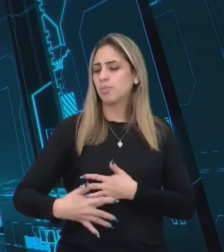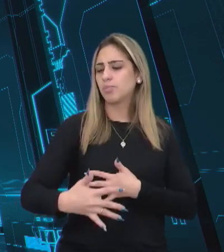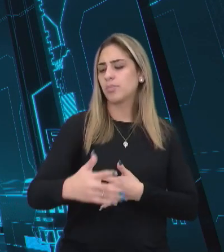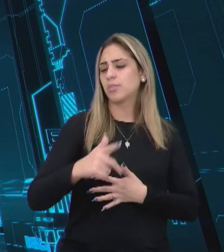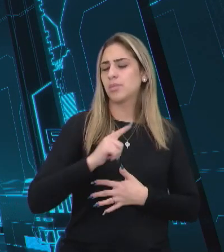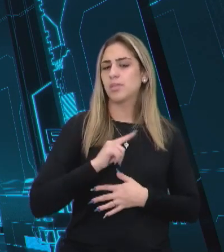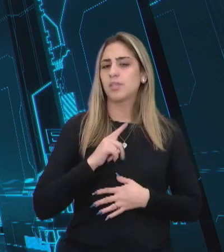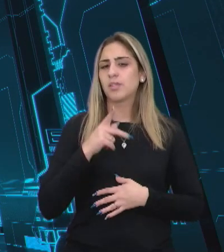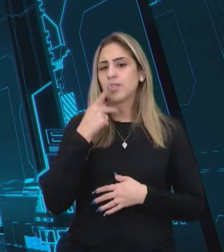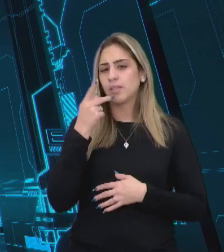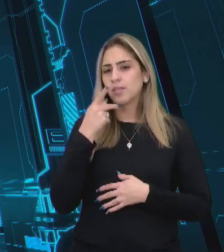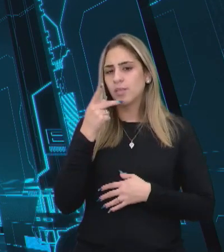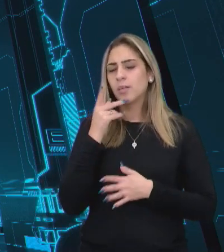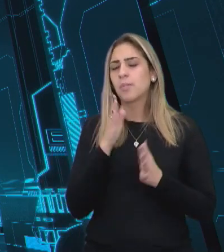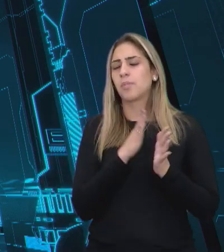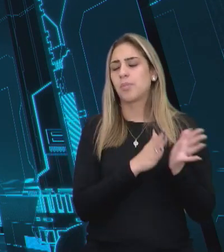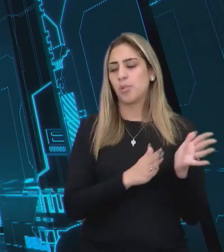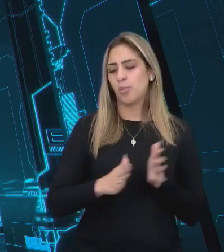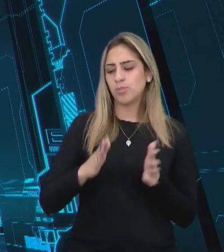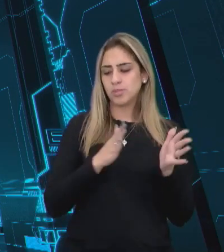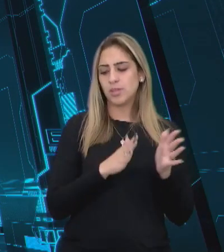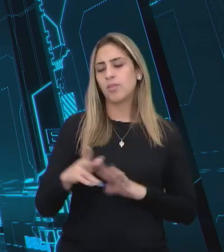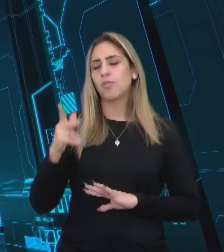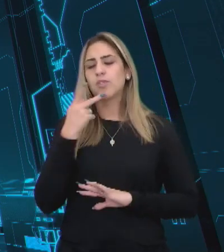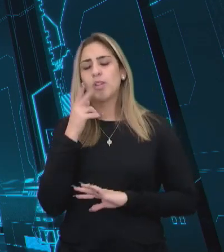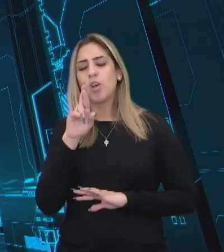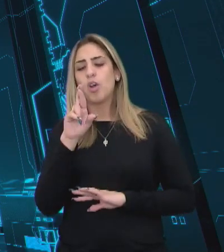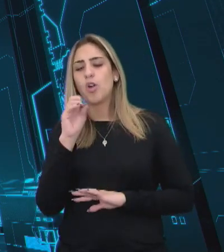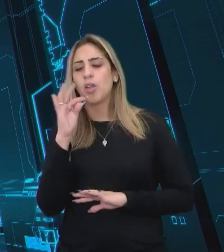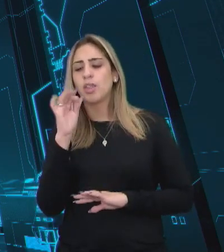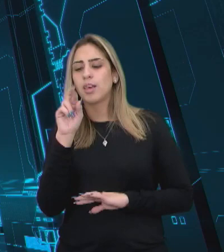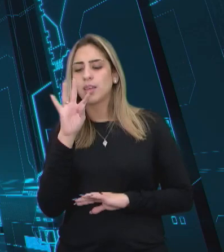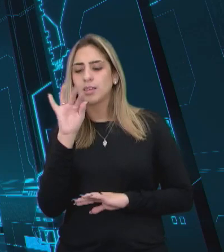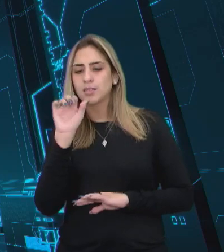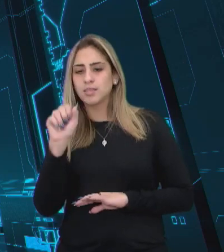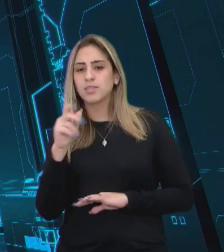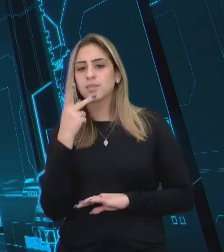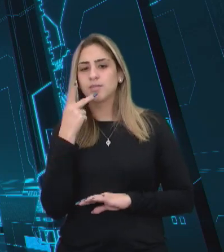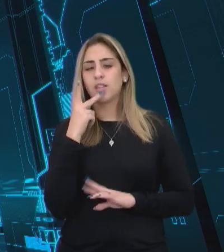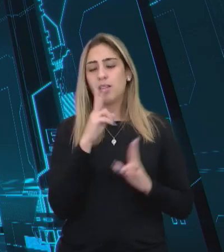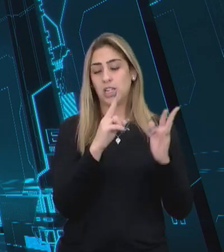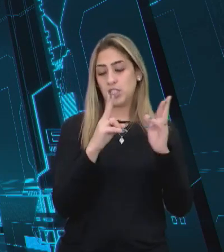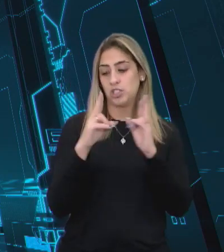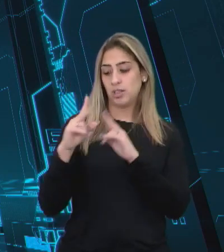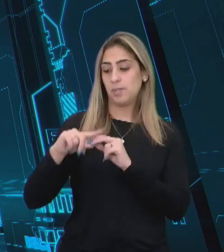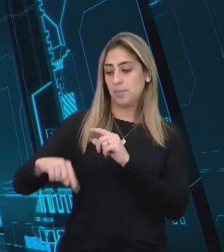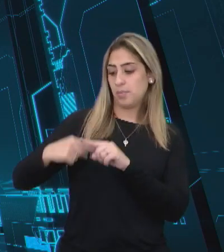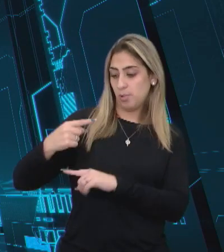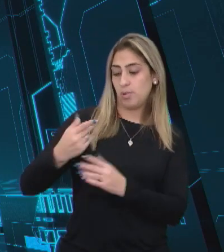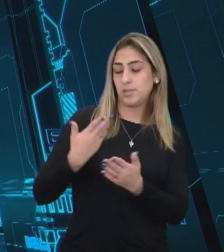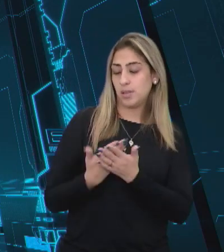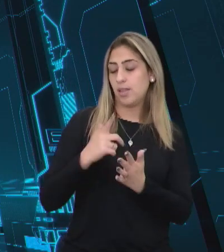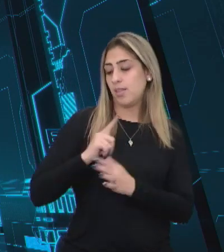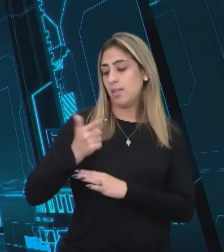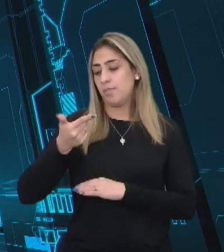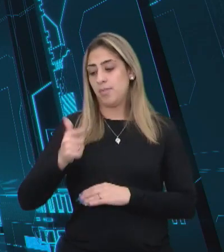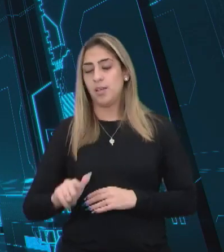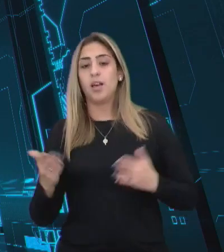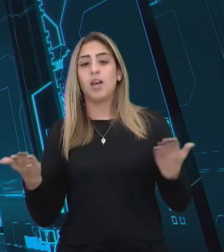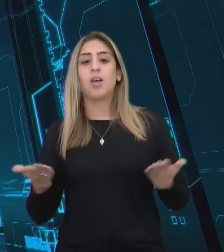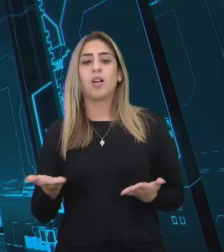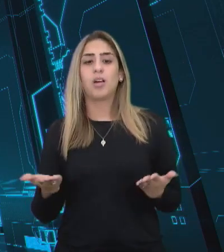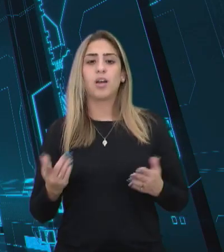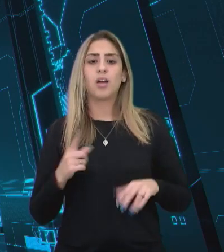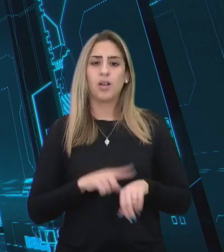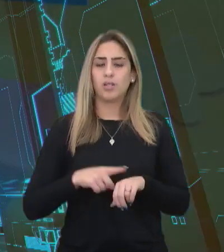então sobre a produção, falamos sobre os roteiristas, falamos sobre os editores. Nas próximas aulas a gente tem mais. Só que agora é